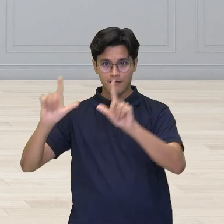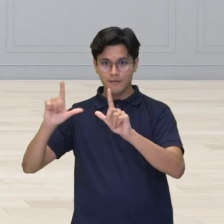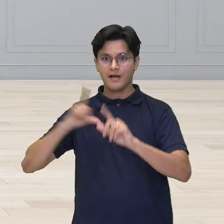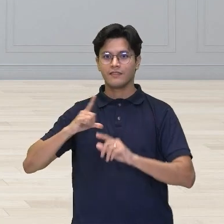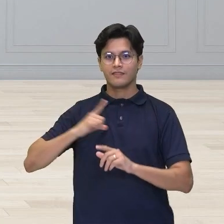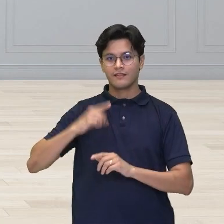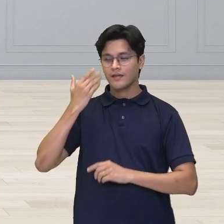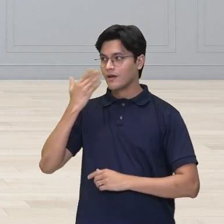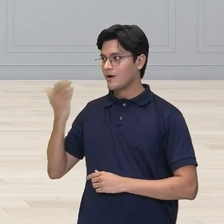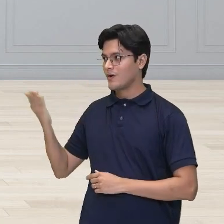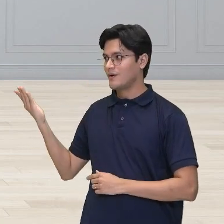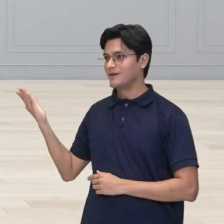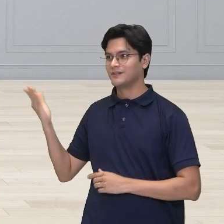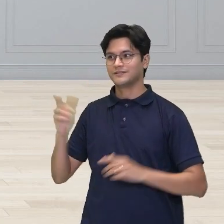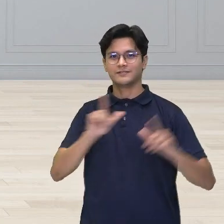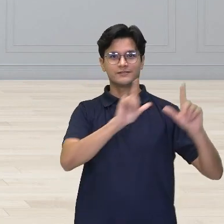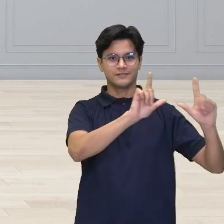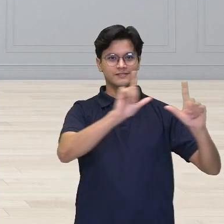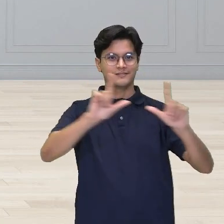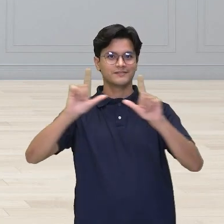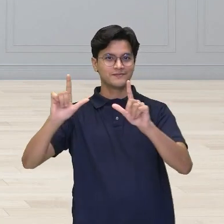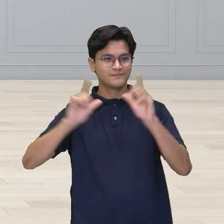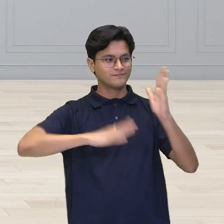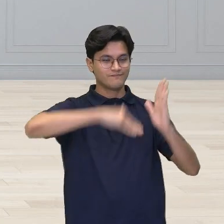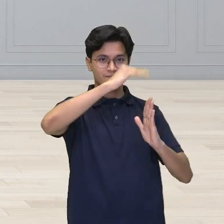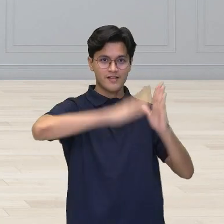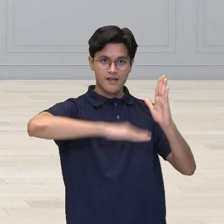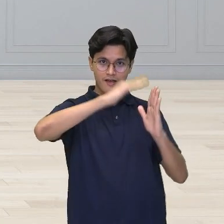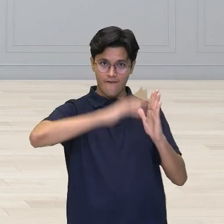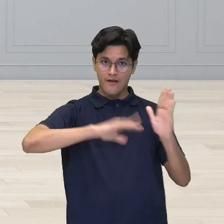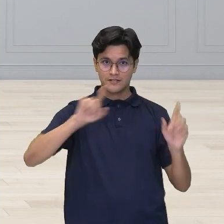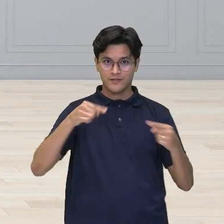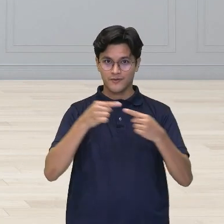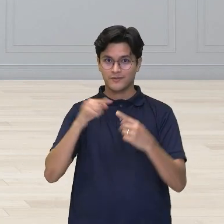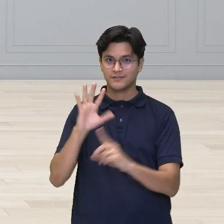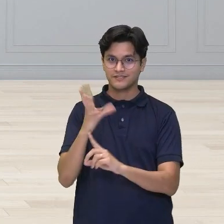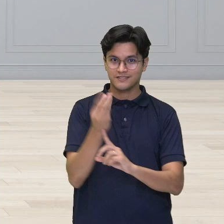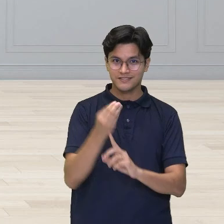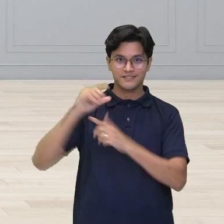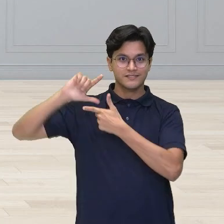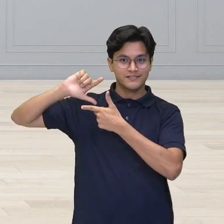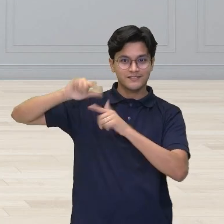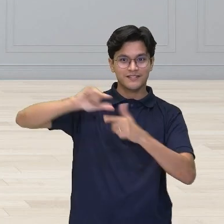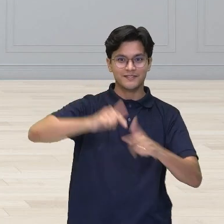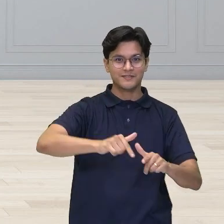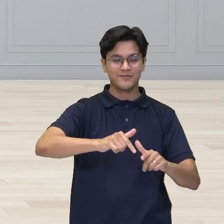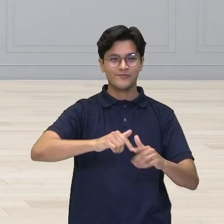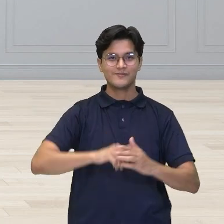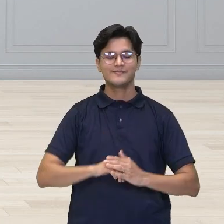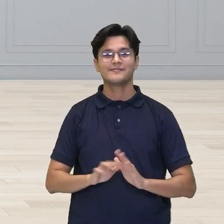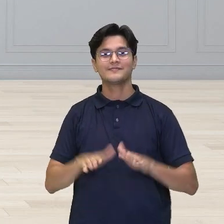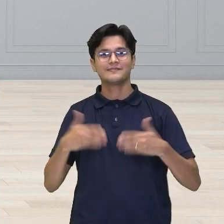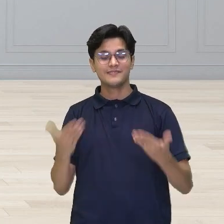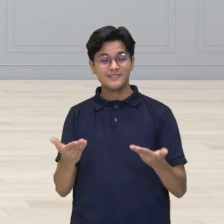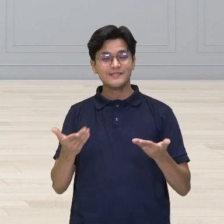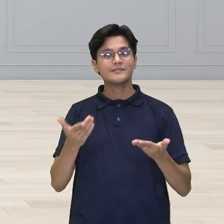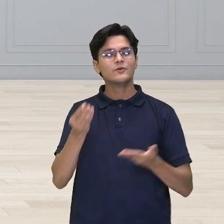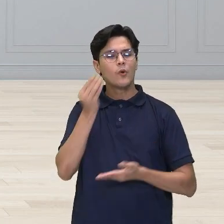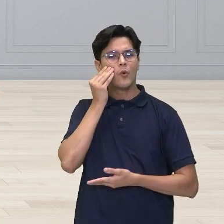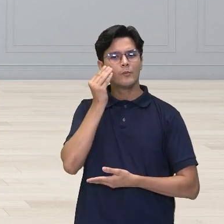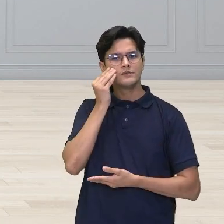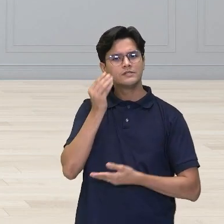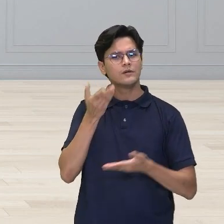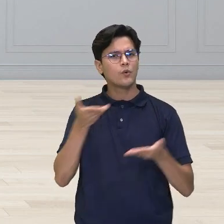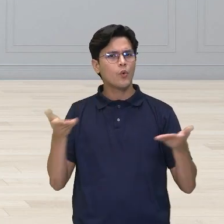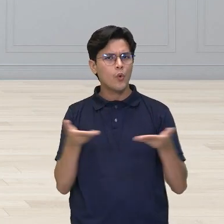vários quadros da arte tradicional. Então, a gente vai observar que nessa